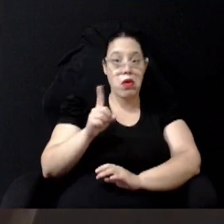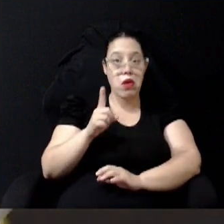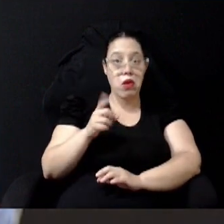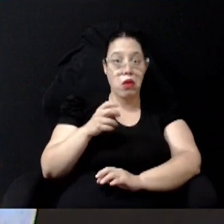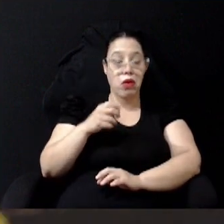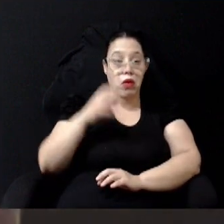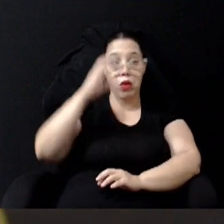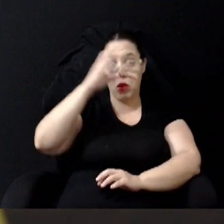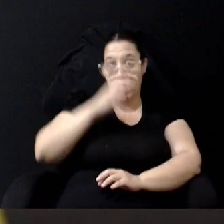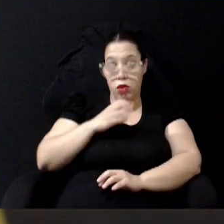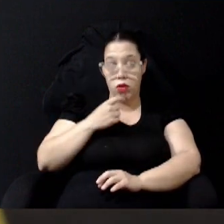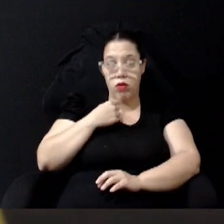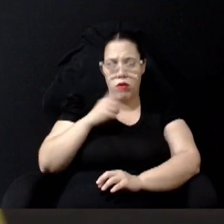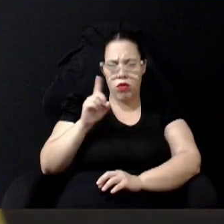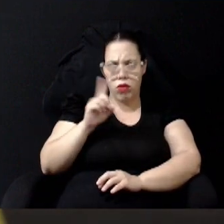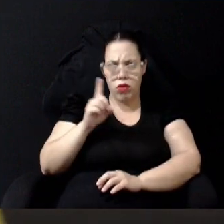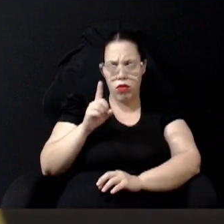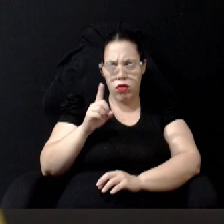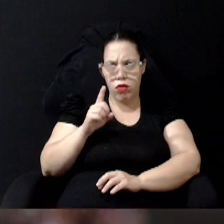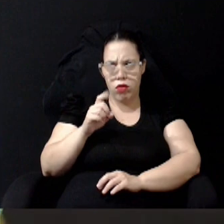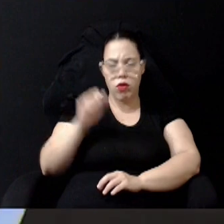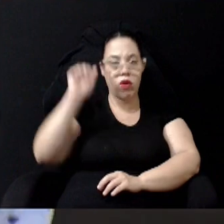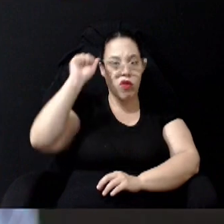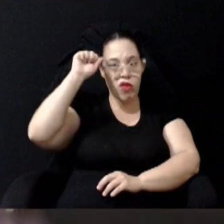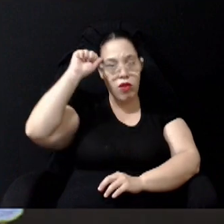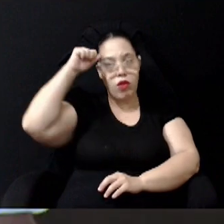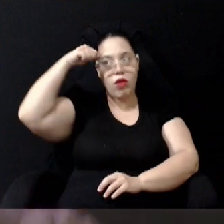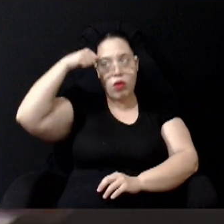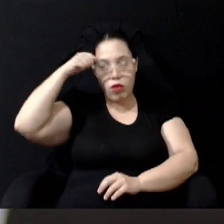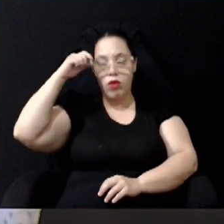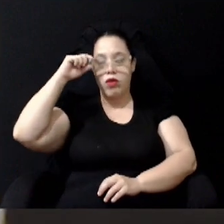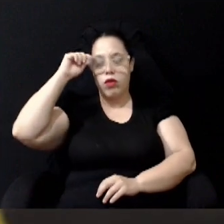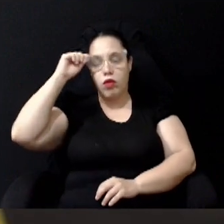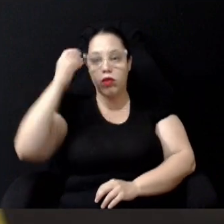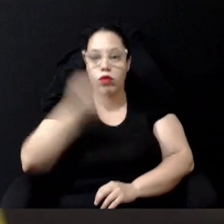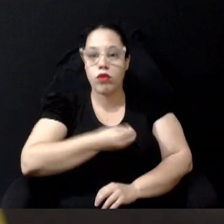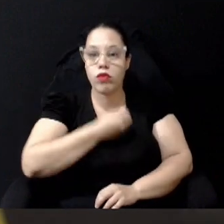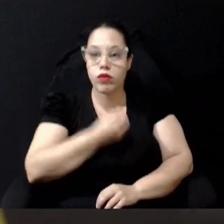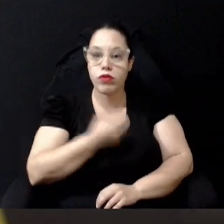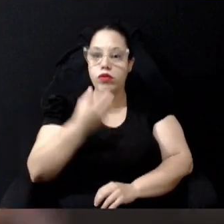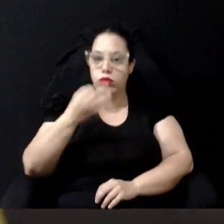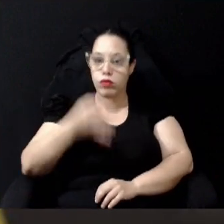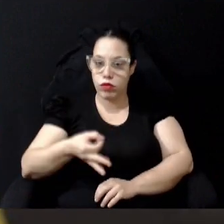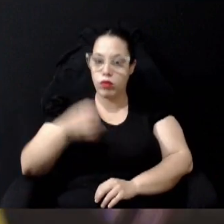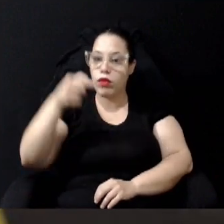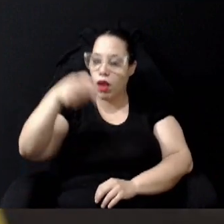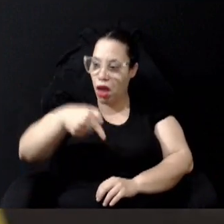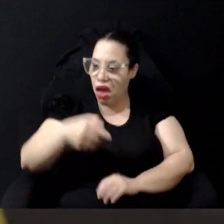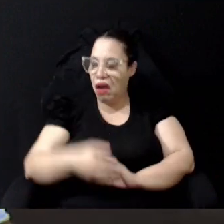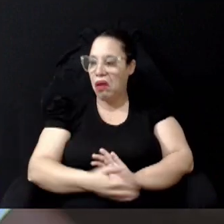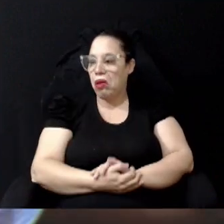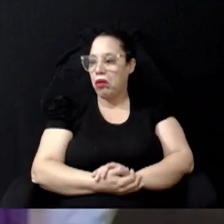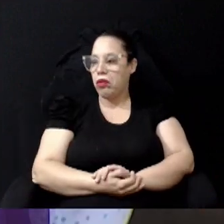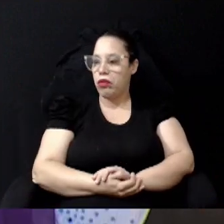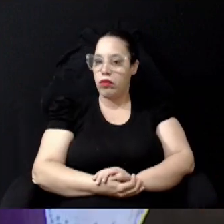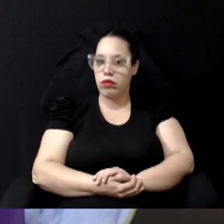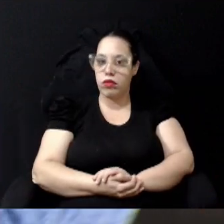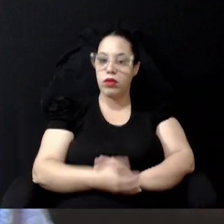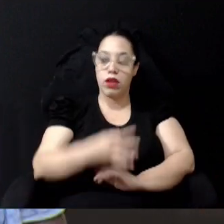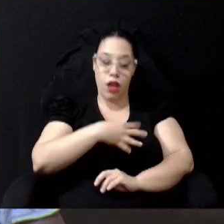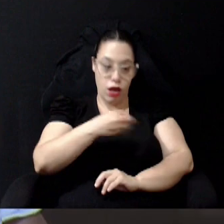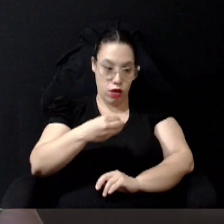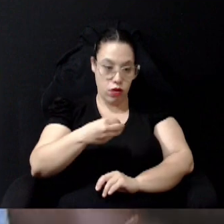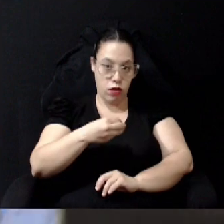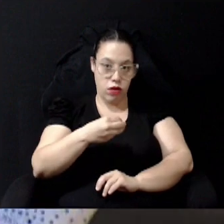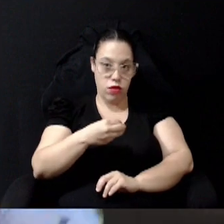tenho negritado em minha vida. Eu tenho filhos nessa terra, tá ali meus filhos, Francisco